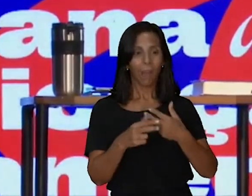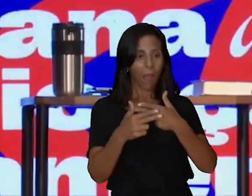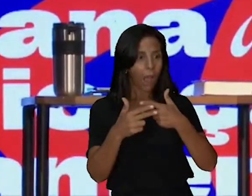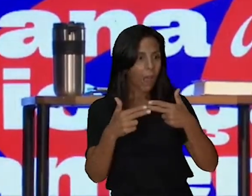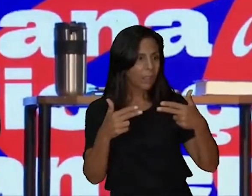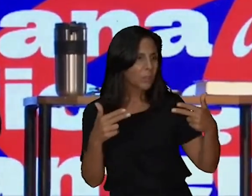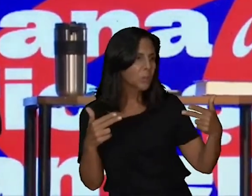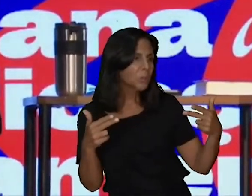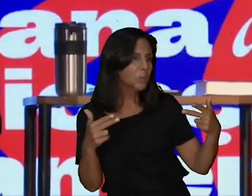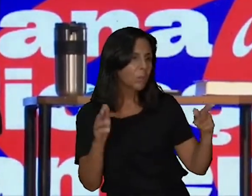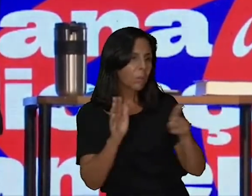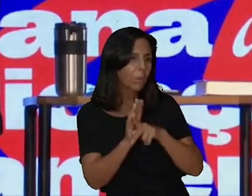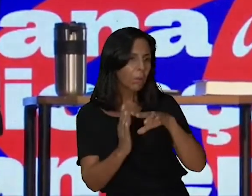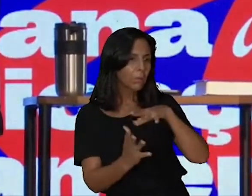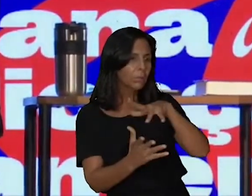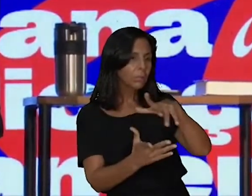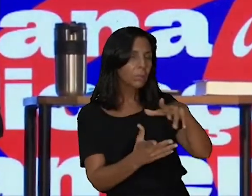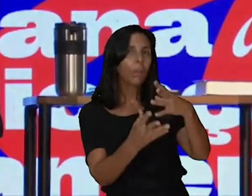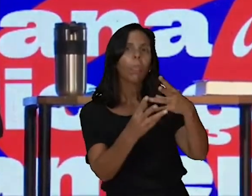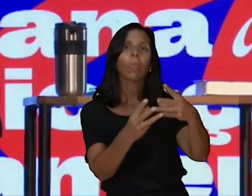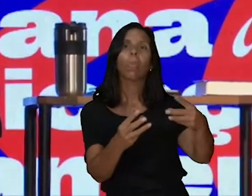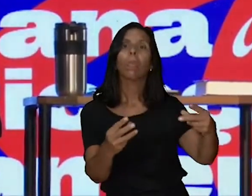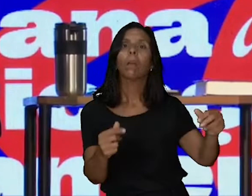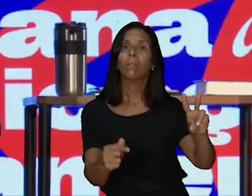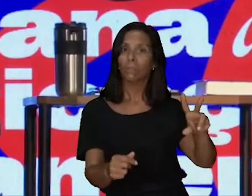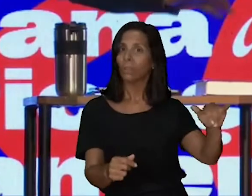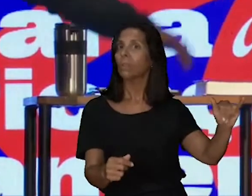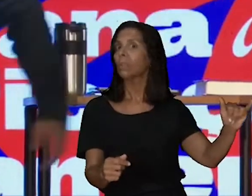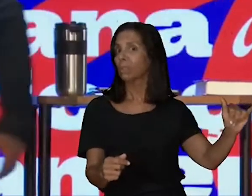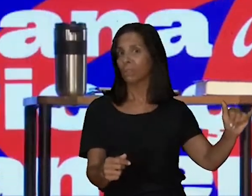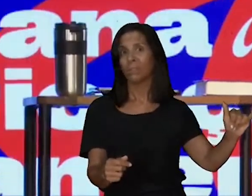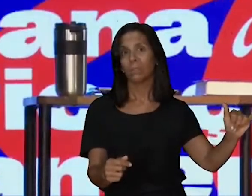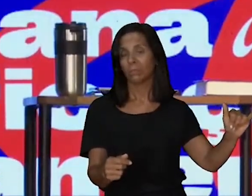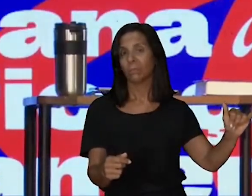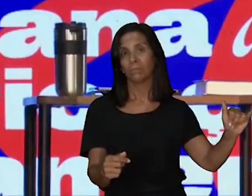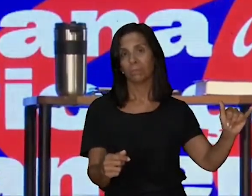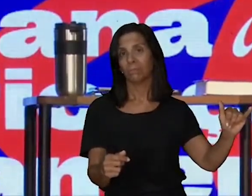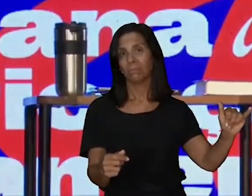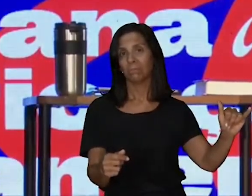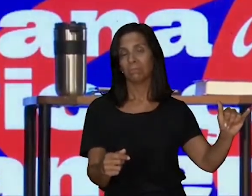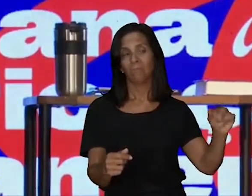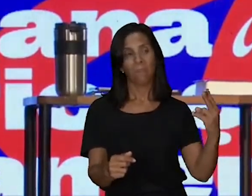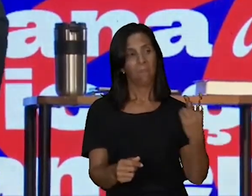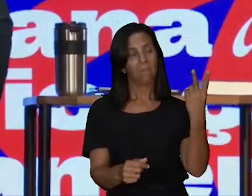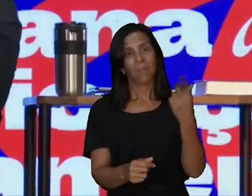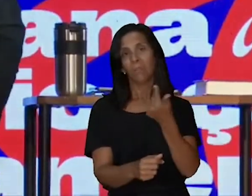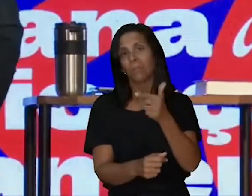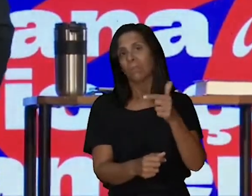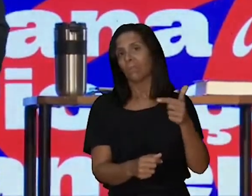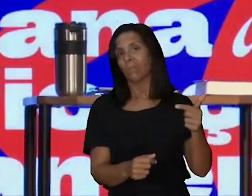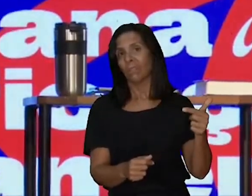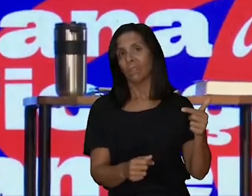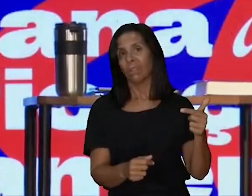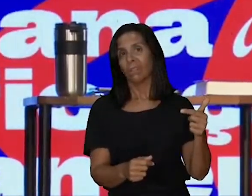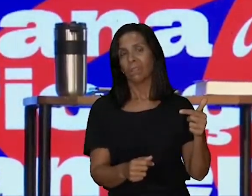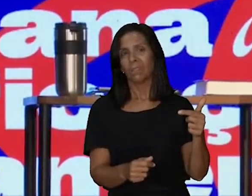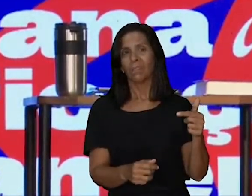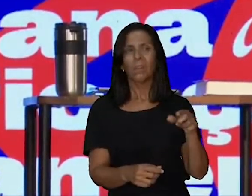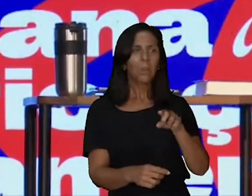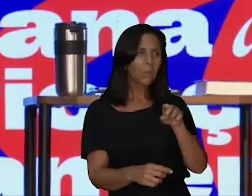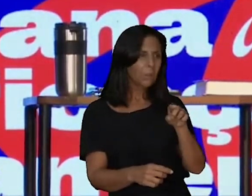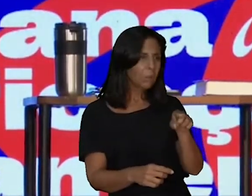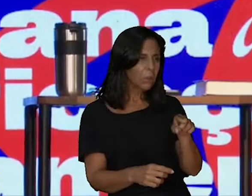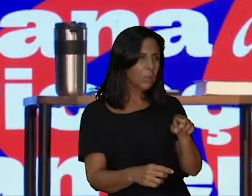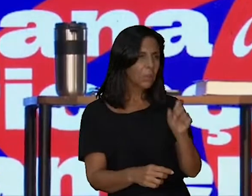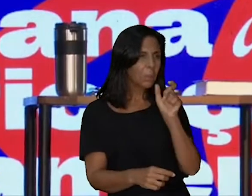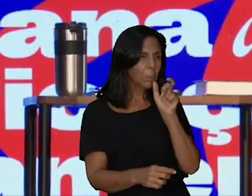valor nenhum diante de Deus. Aí você amaldiçoa e odeia aquele